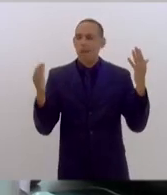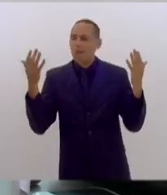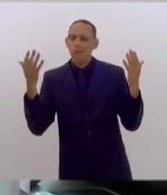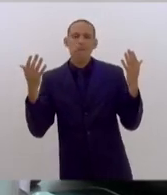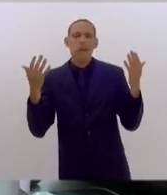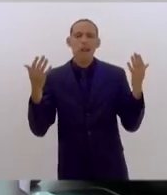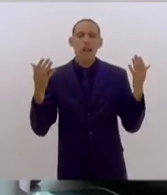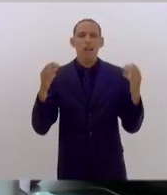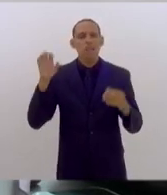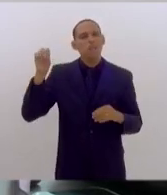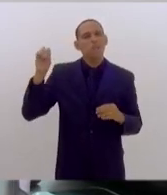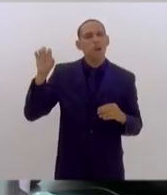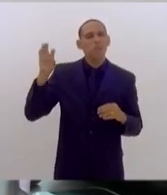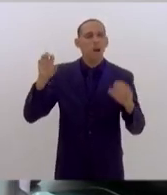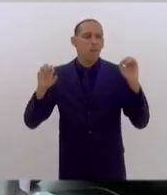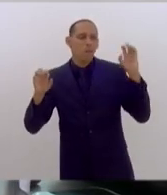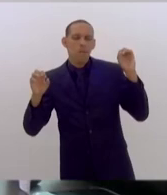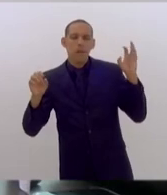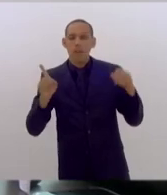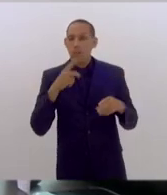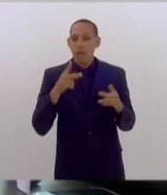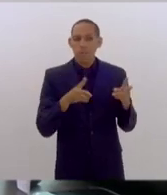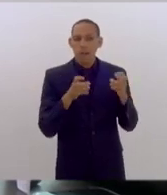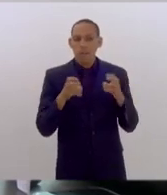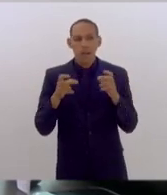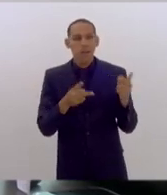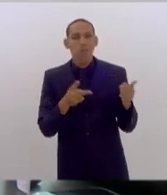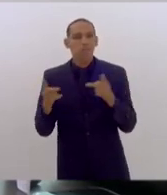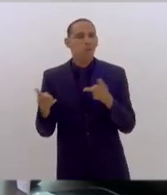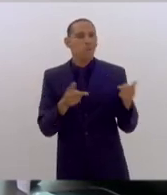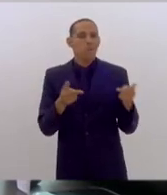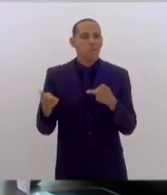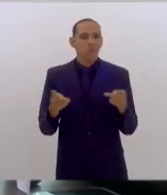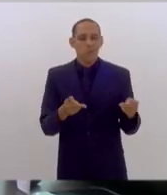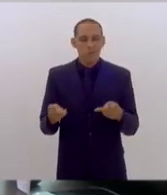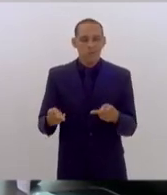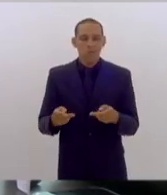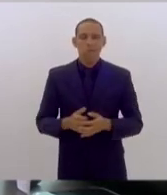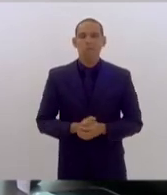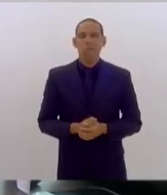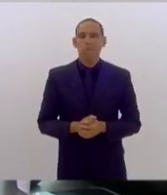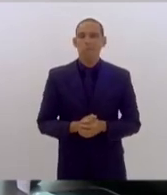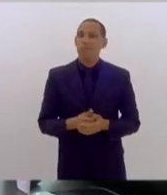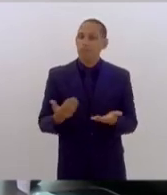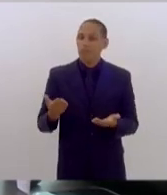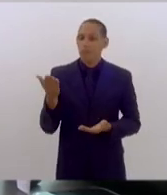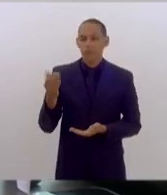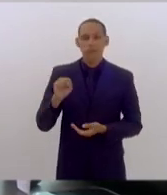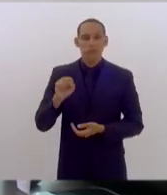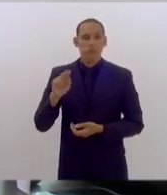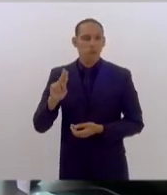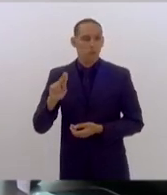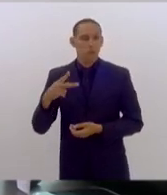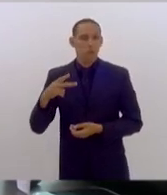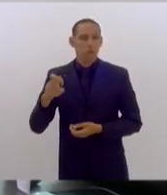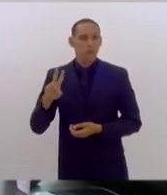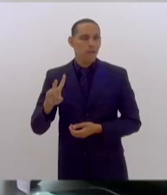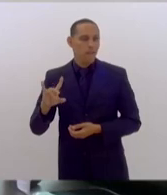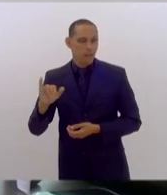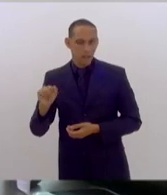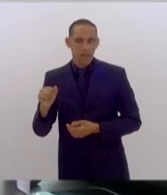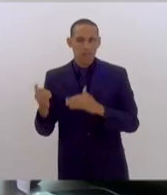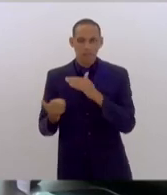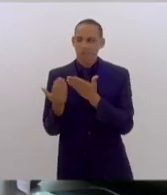mas visitas de campo e foi mencionado de por nós né a concessionária SuperVia É